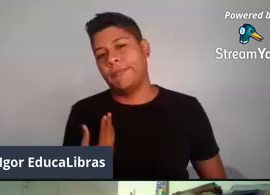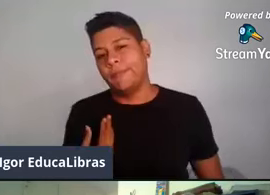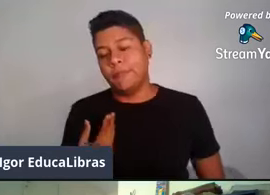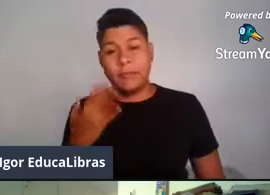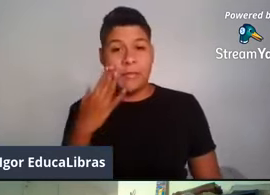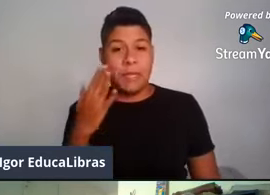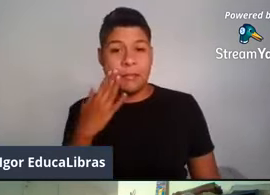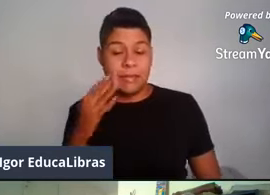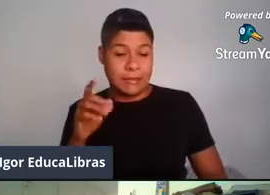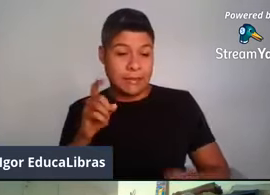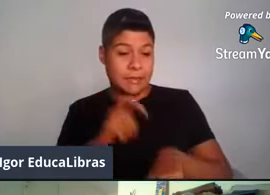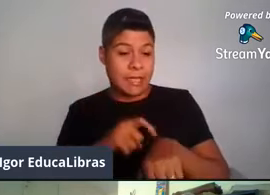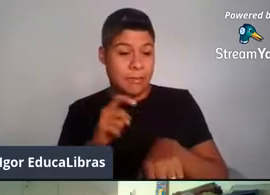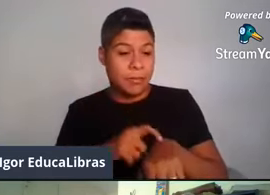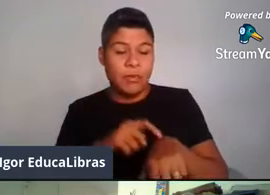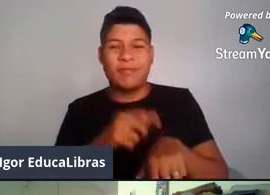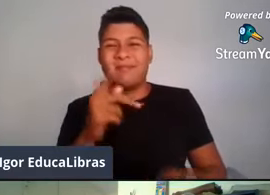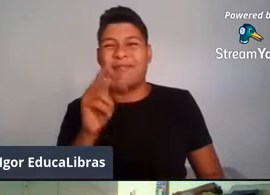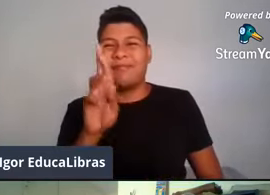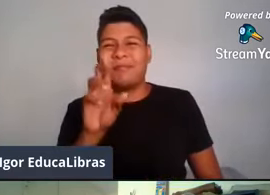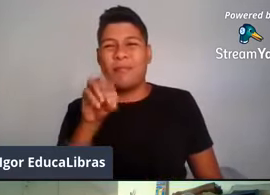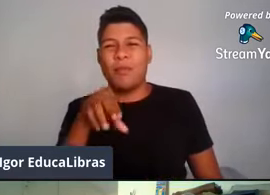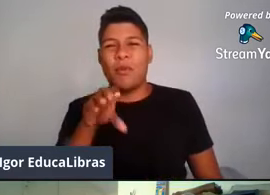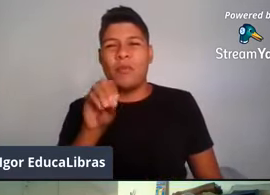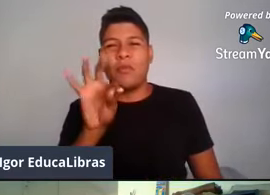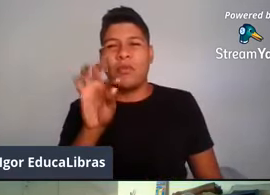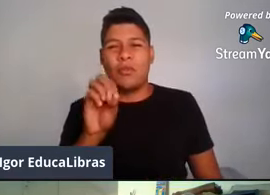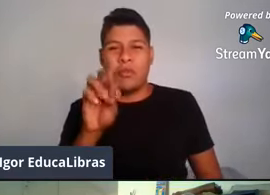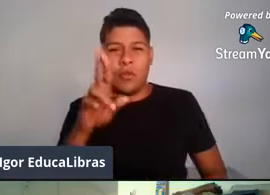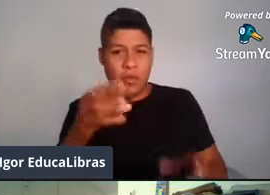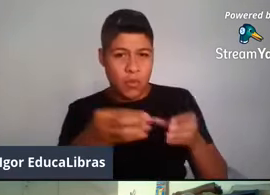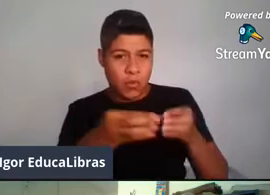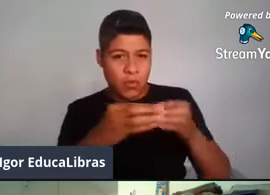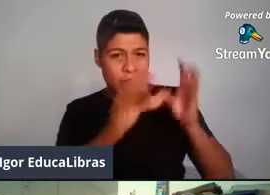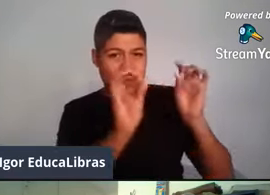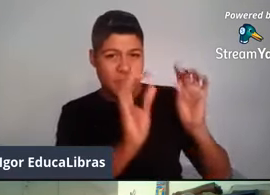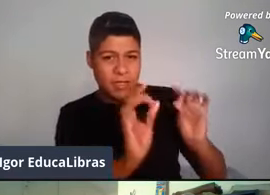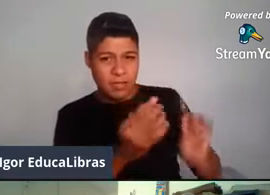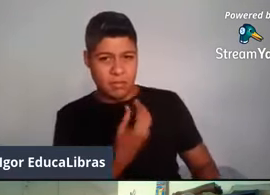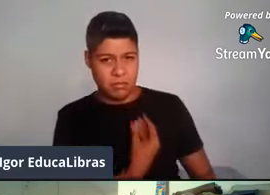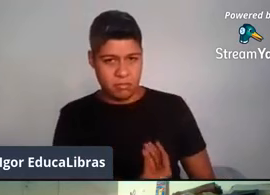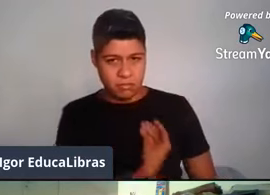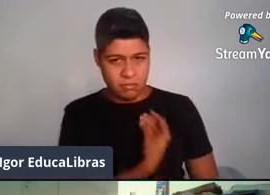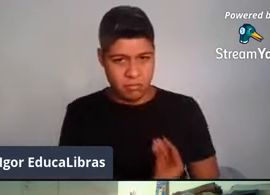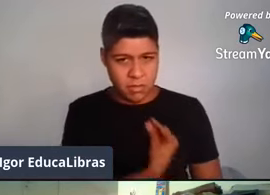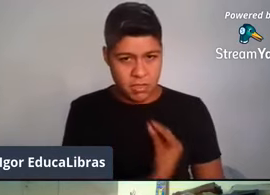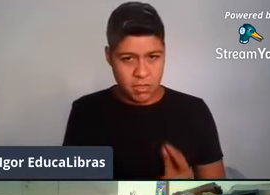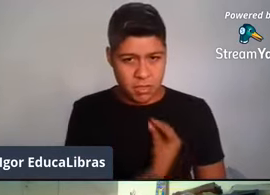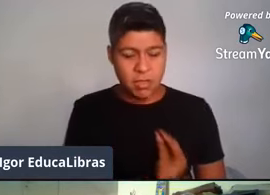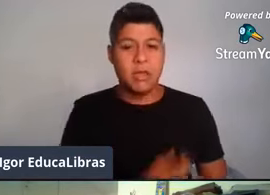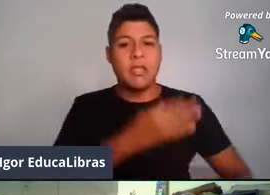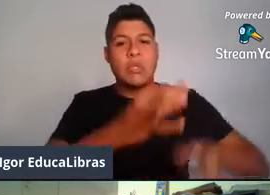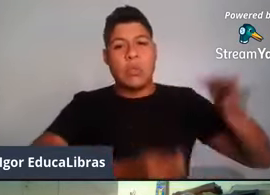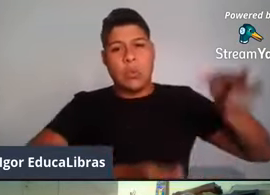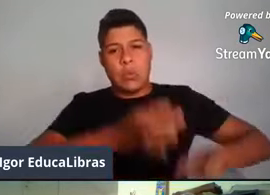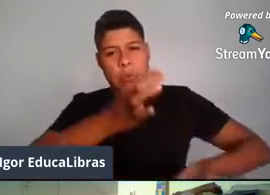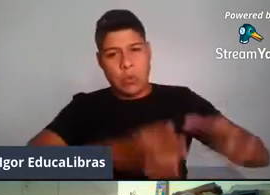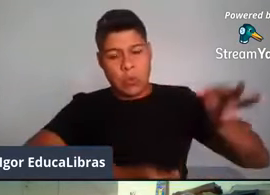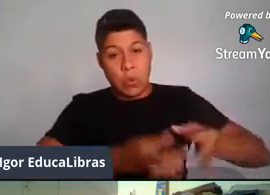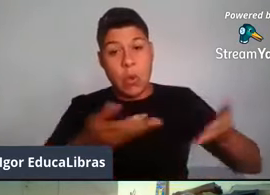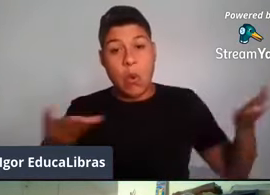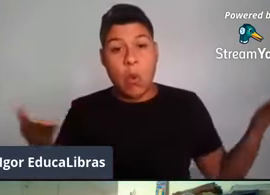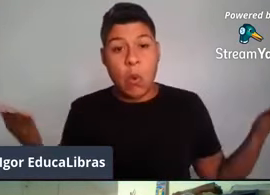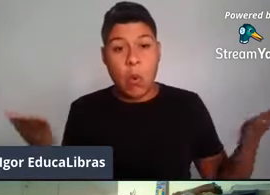na promotoria, daí esse grupo de atuação especial se transformou numa promotoria de justiça. Hoje